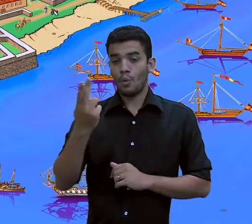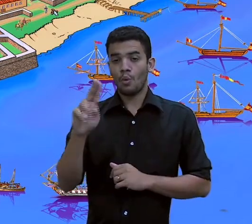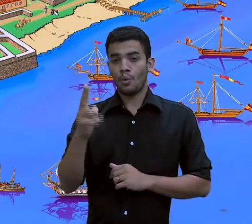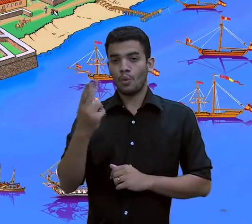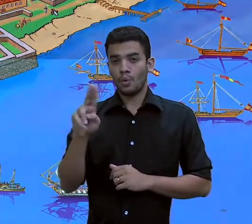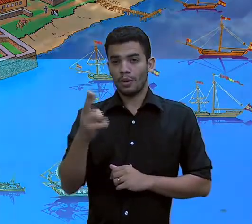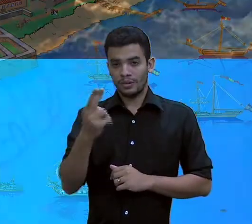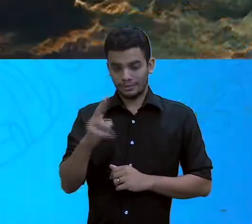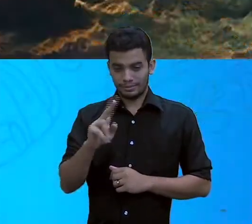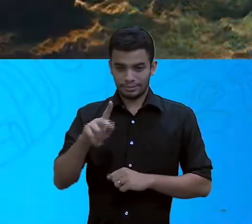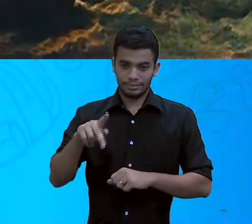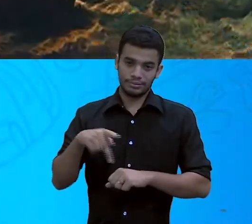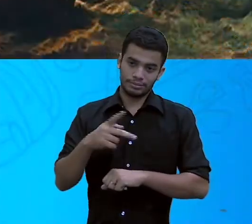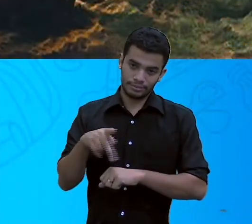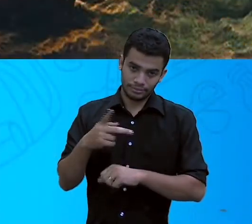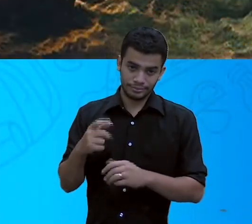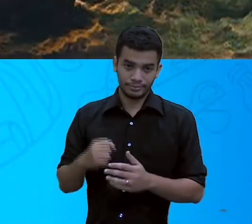Uruguai.